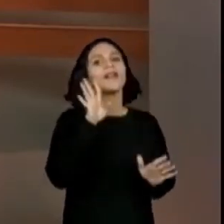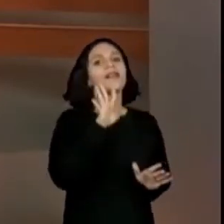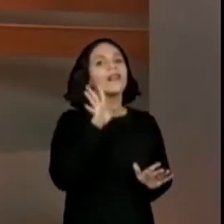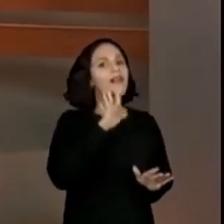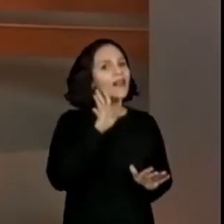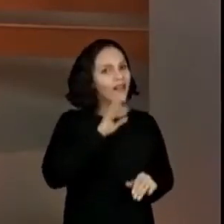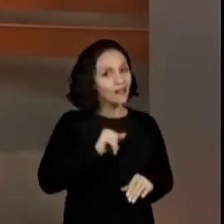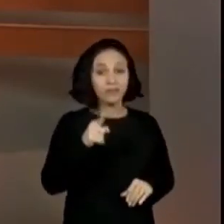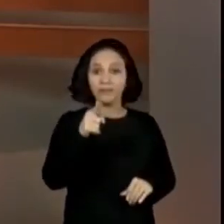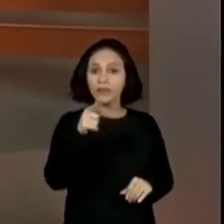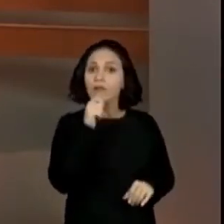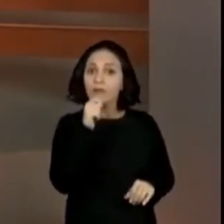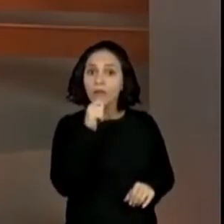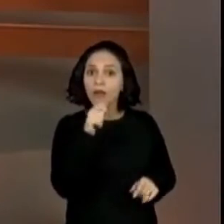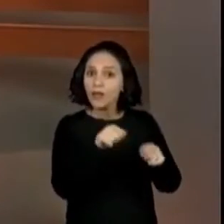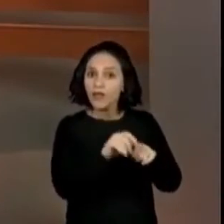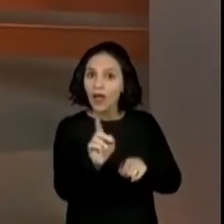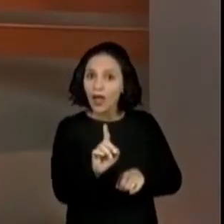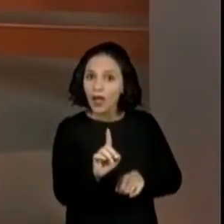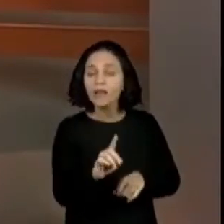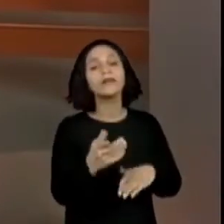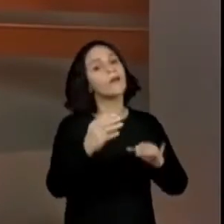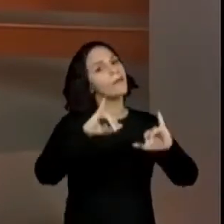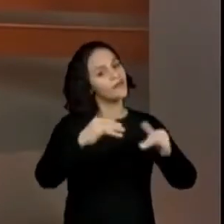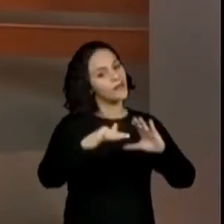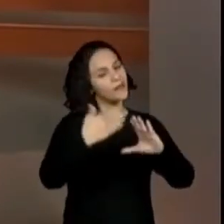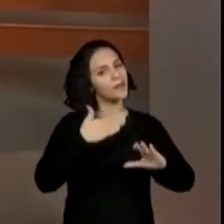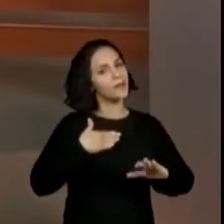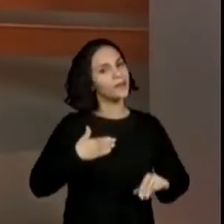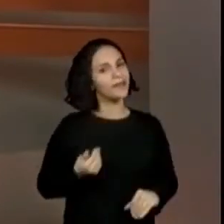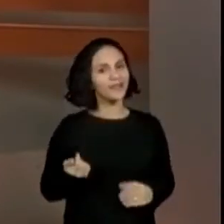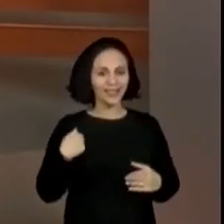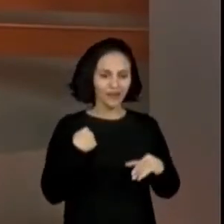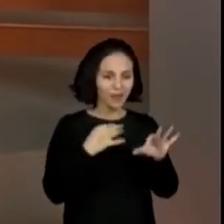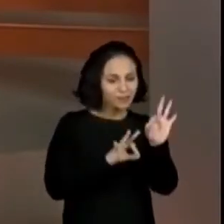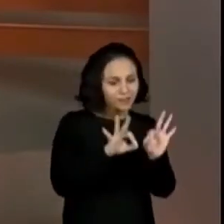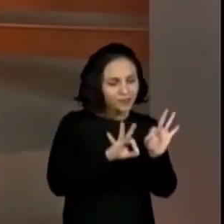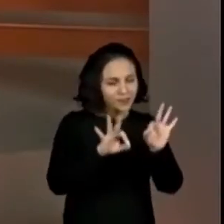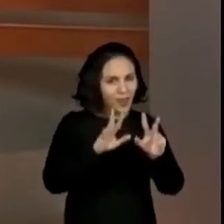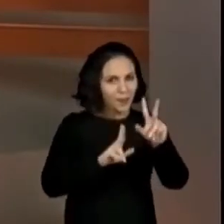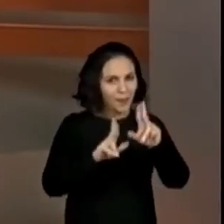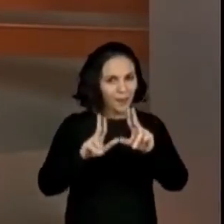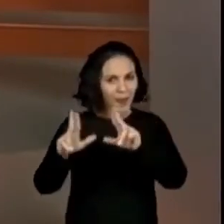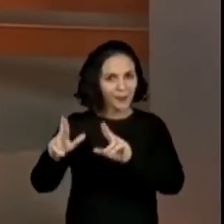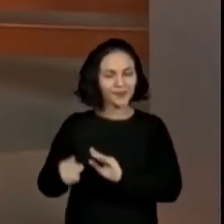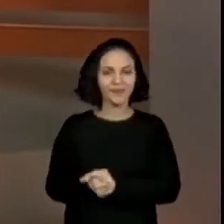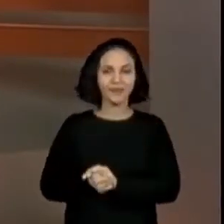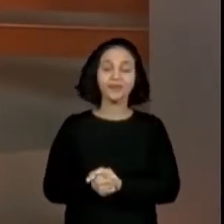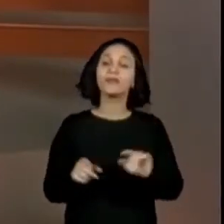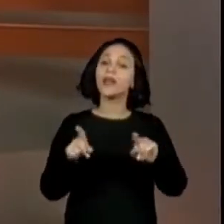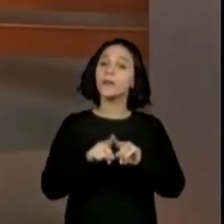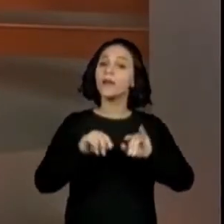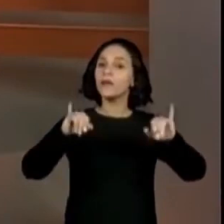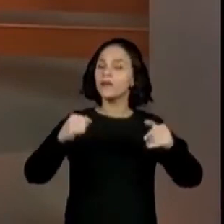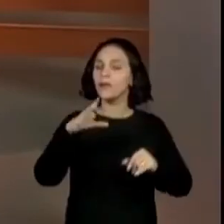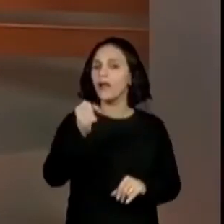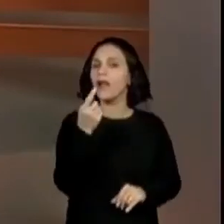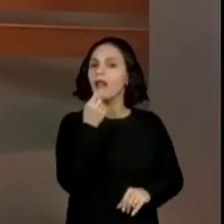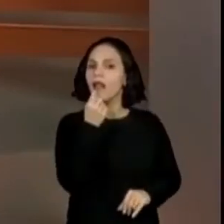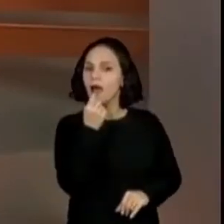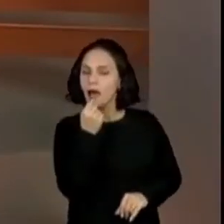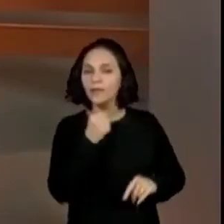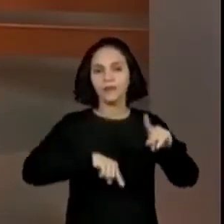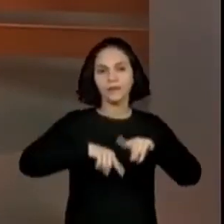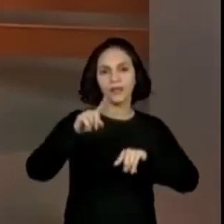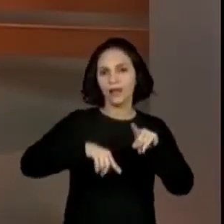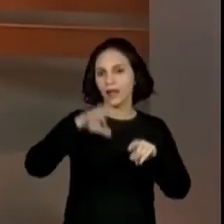vocês então se você não fez a sua releitura pode fazer e mandar para mim certo e claro já prepara seu lápis o material